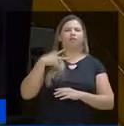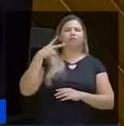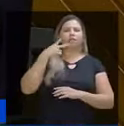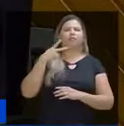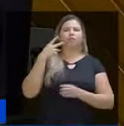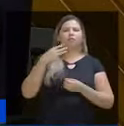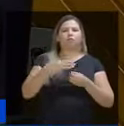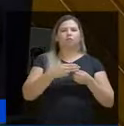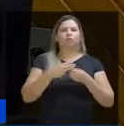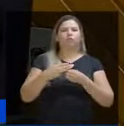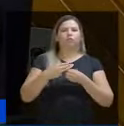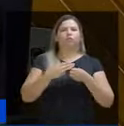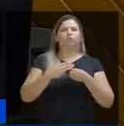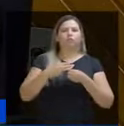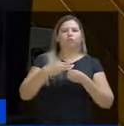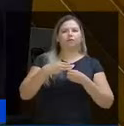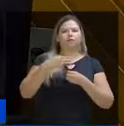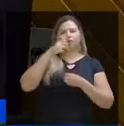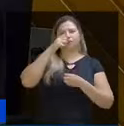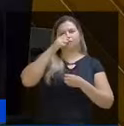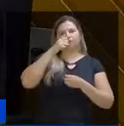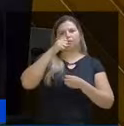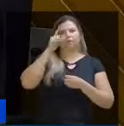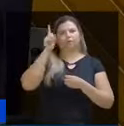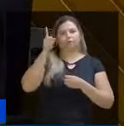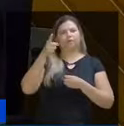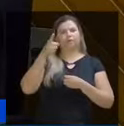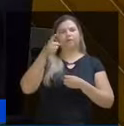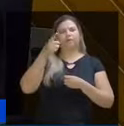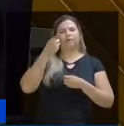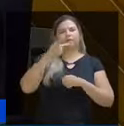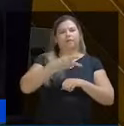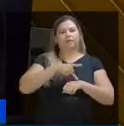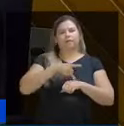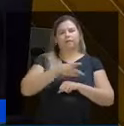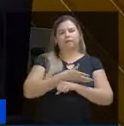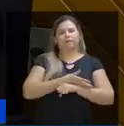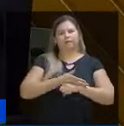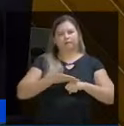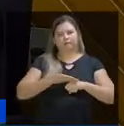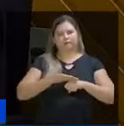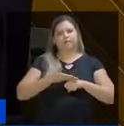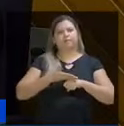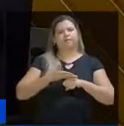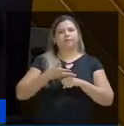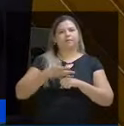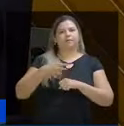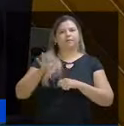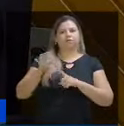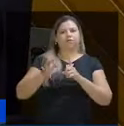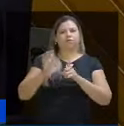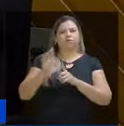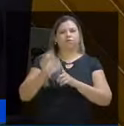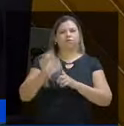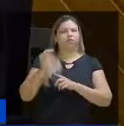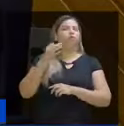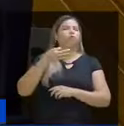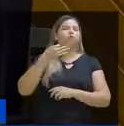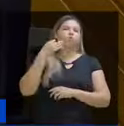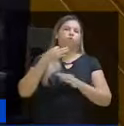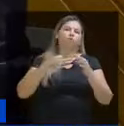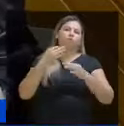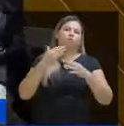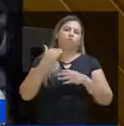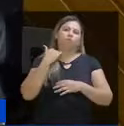de 24, pelo Partido dos Trabalhadores, em face da sentença prolatada pelo juízo da 11ª Zona Eleitoral, que indeferiu o registro